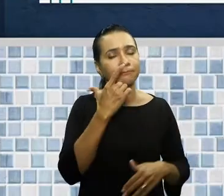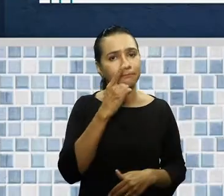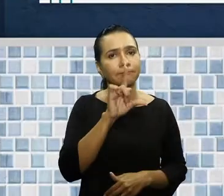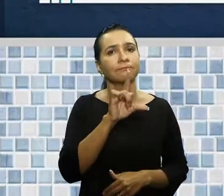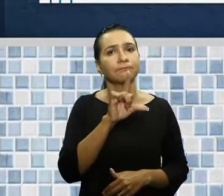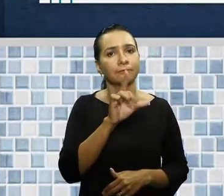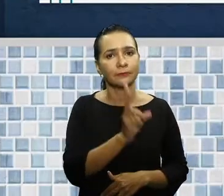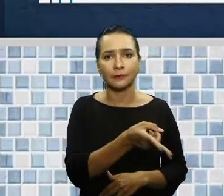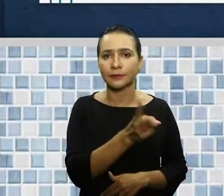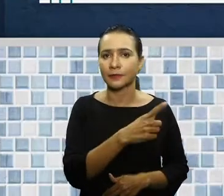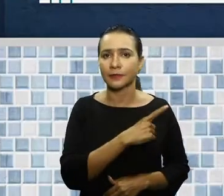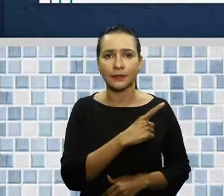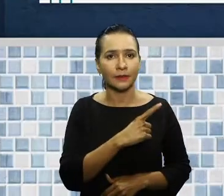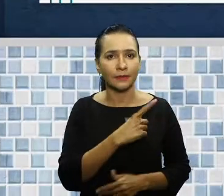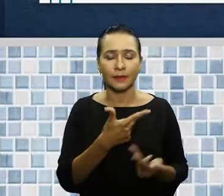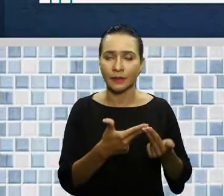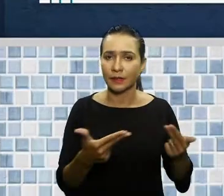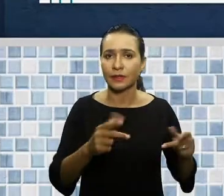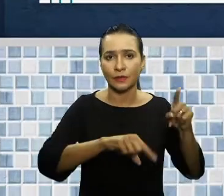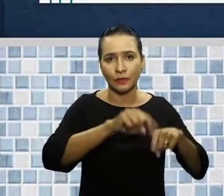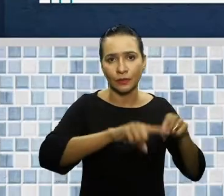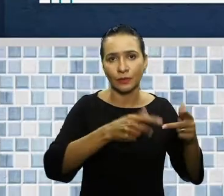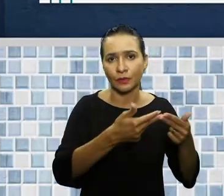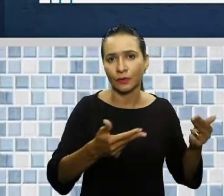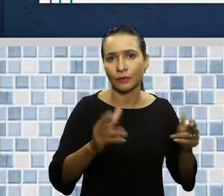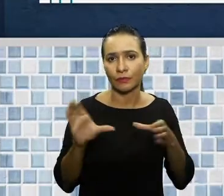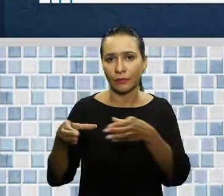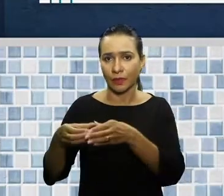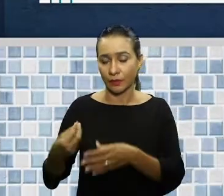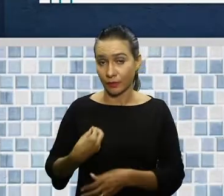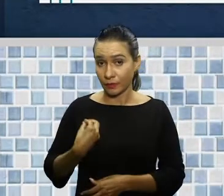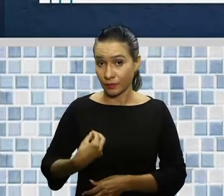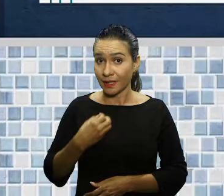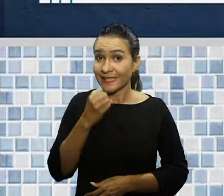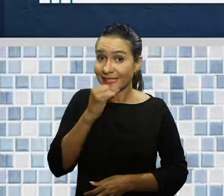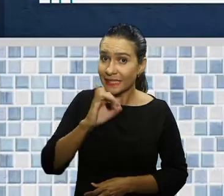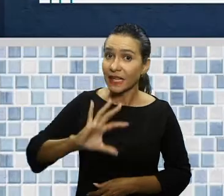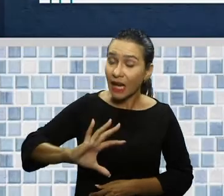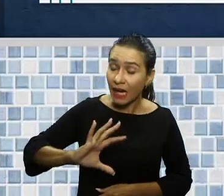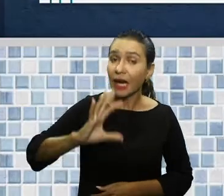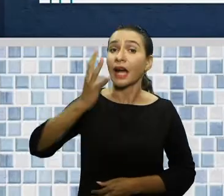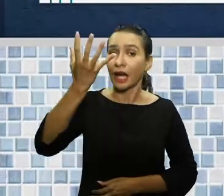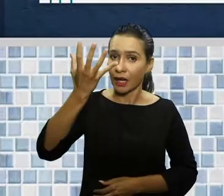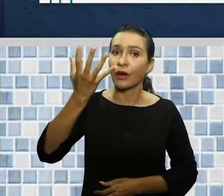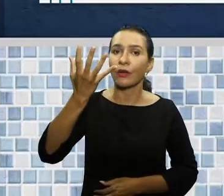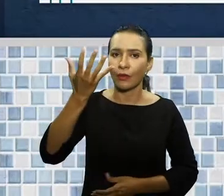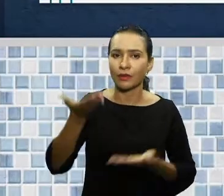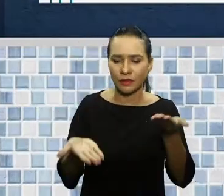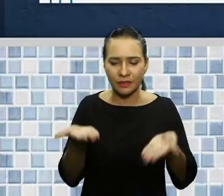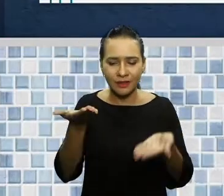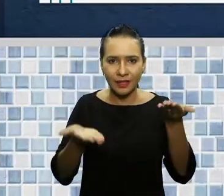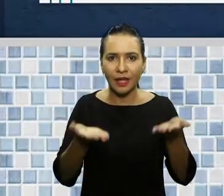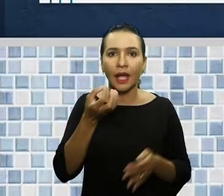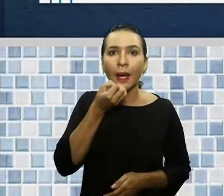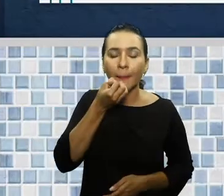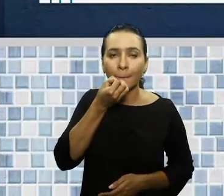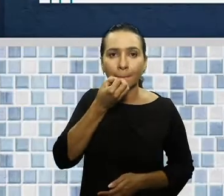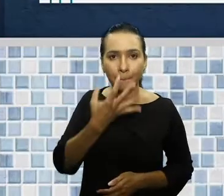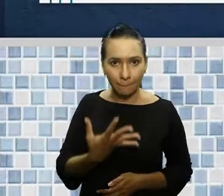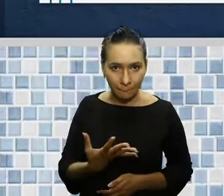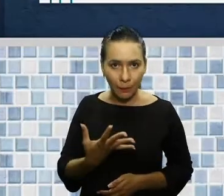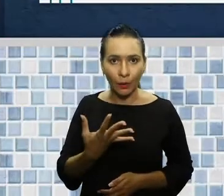recursos sempre disponíveis para esses seres vivos. Quando isso acontece, dos fatores abióticos e os